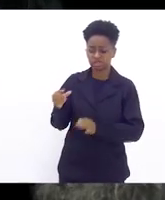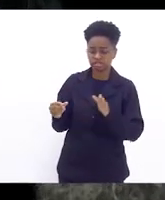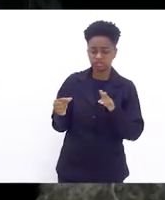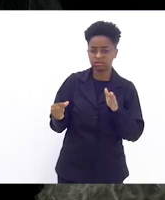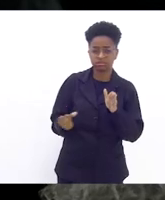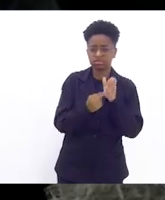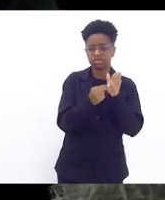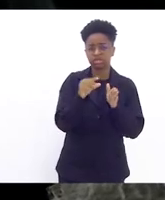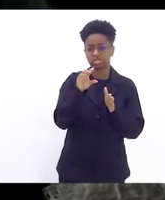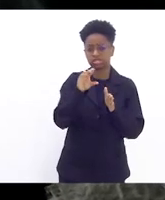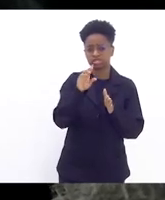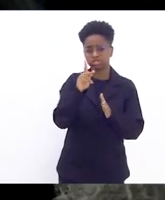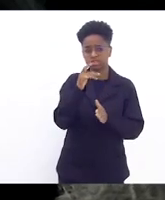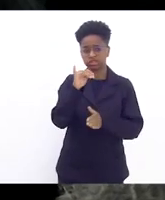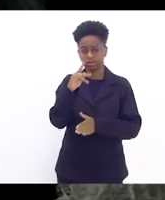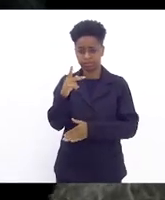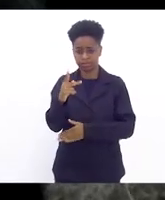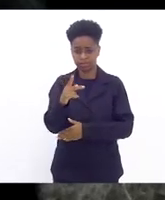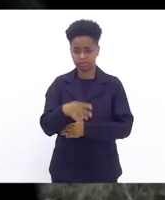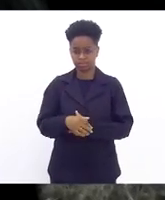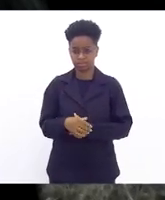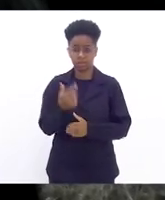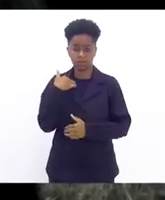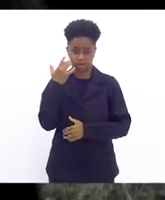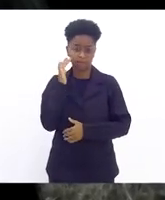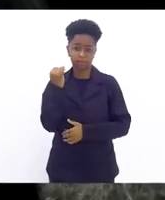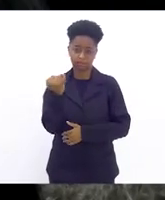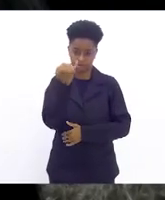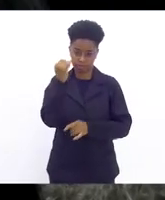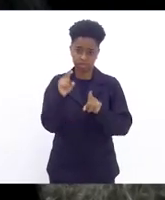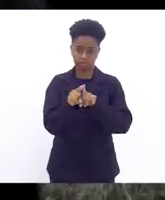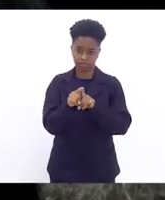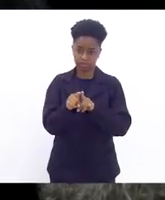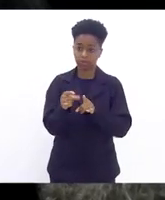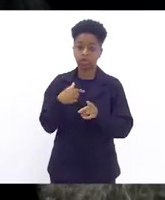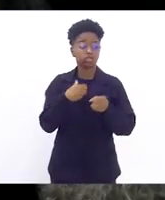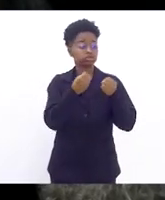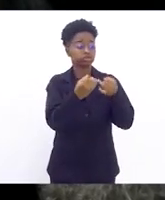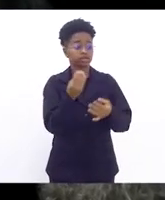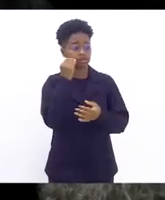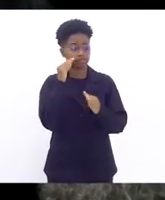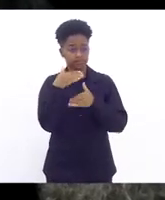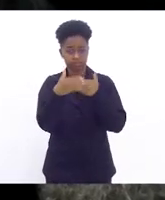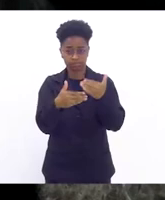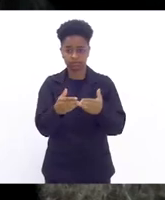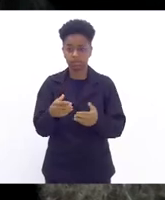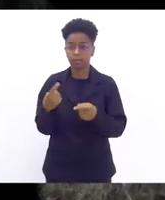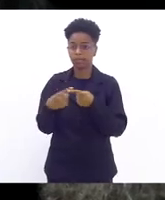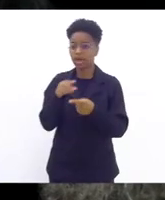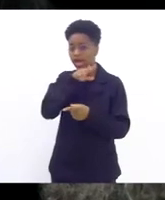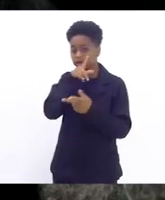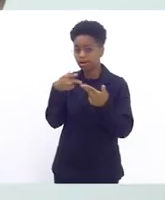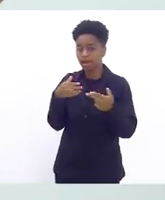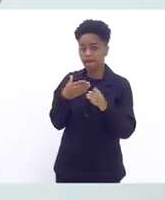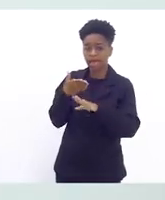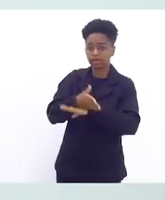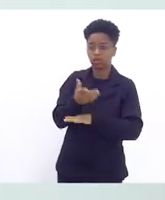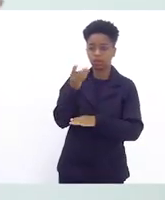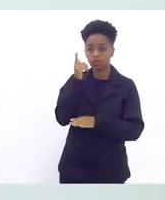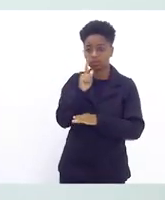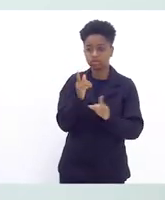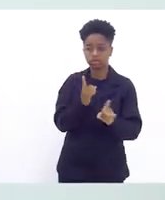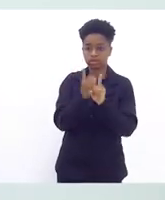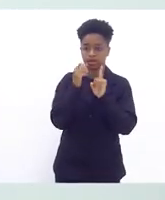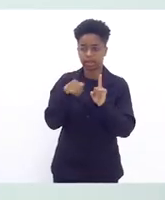deixa eu te falar aqui pra gente eu acho que seria importante para o animal é dentro aí você consegue identificar